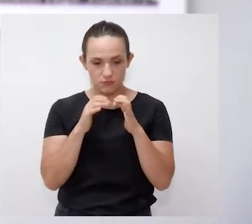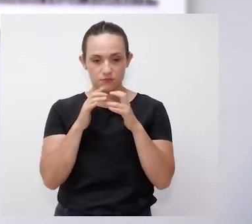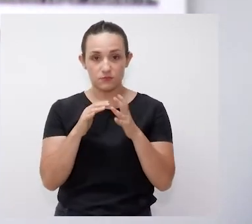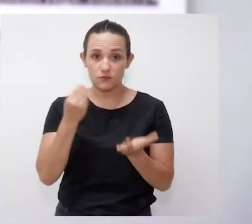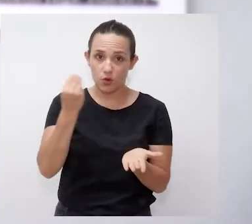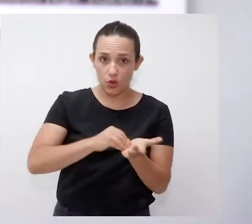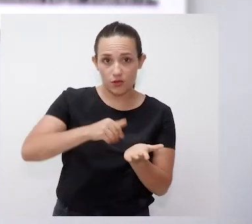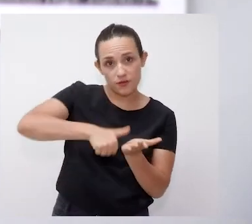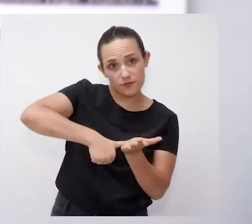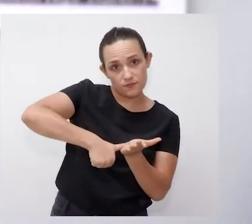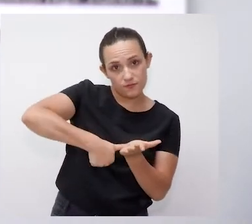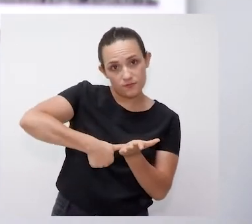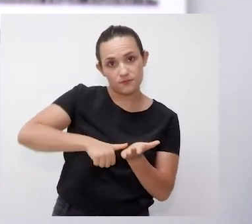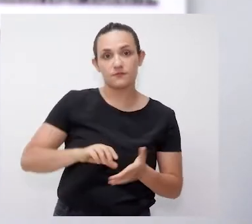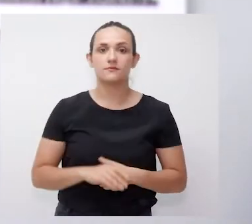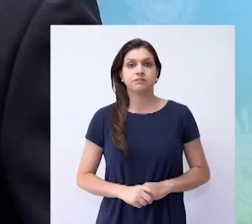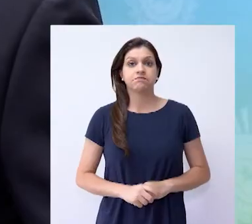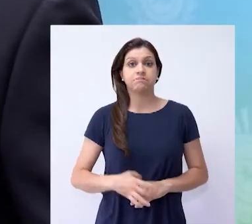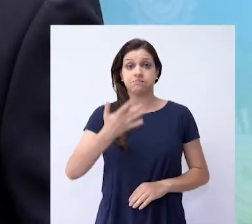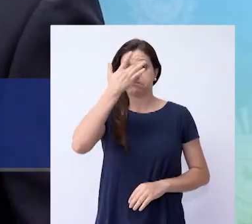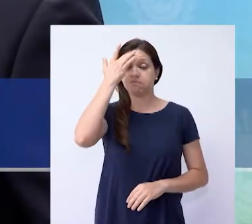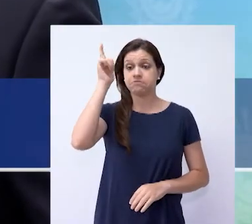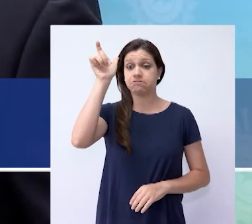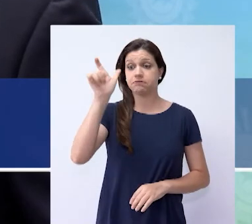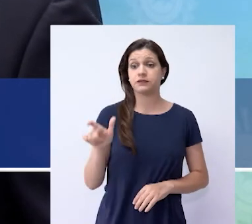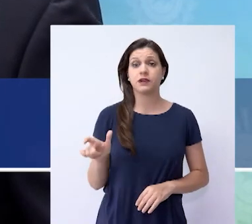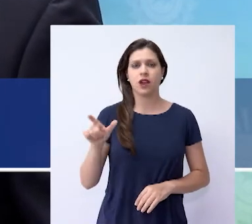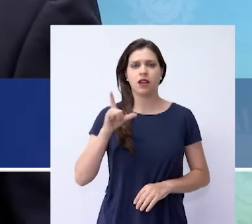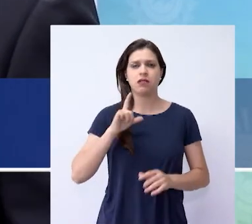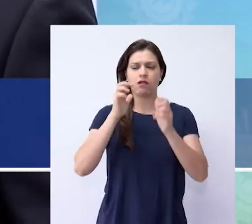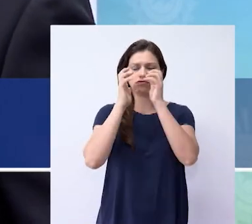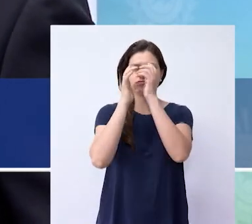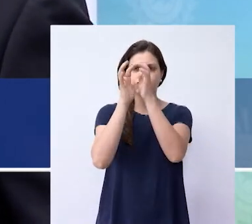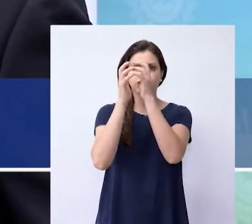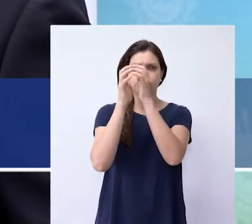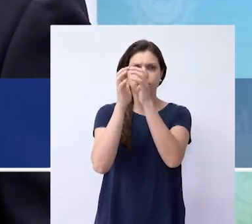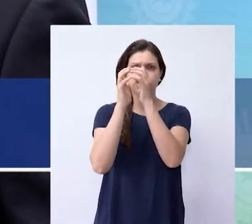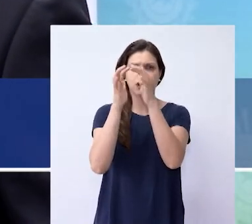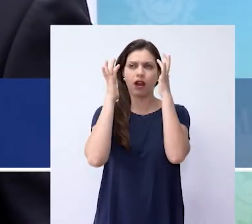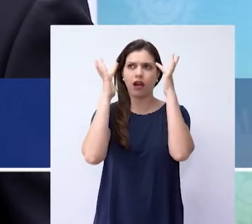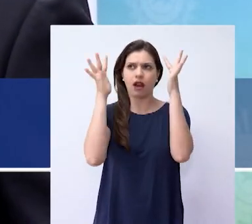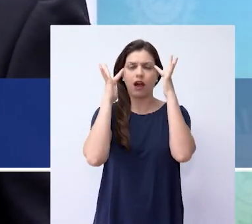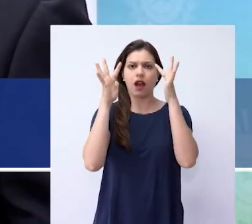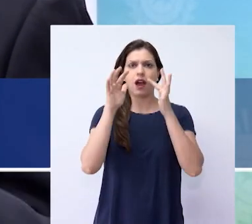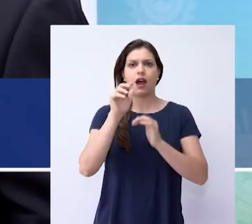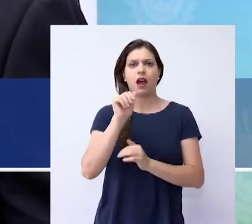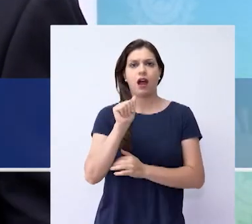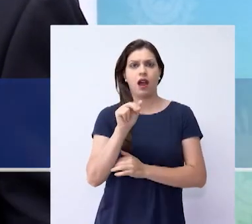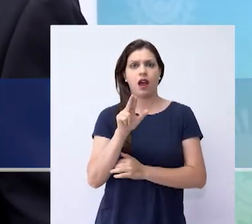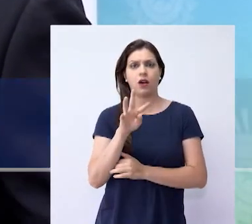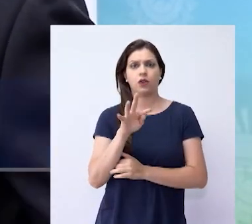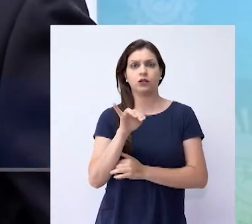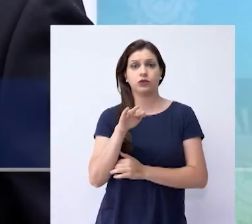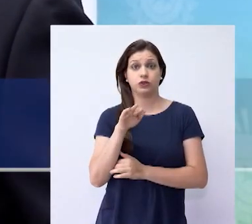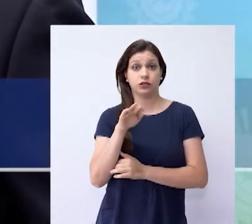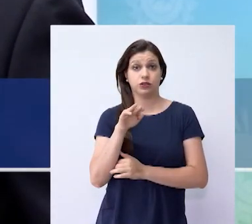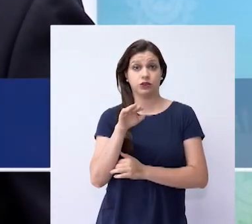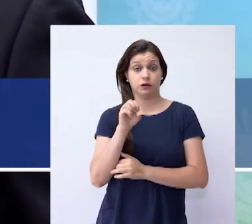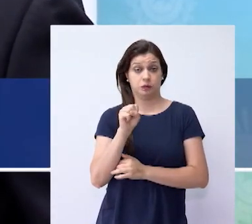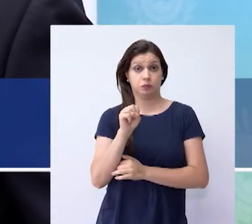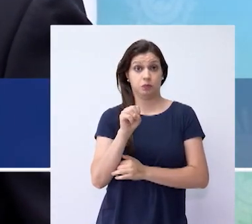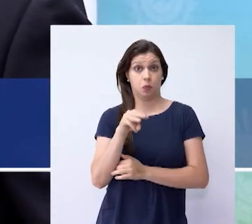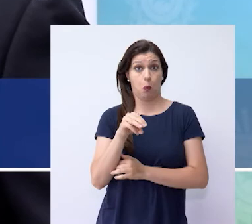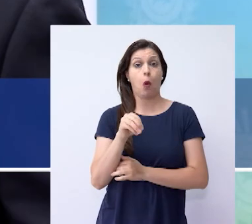autista no documento de identidade. Pessoas com transtorno do espectro autista poderão ter uma identificação na carteira